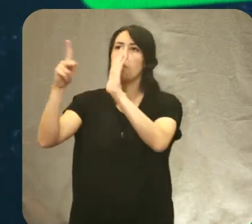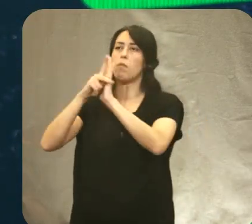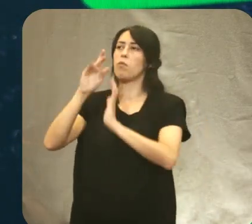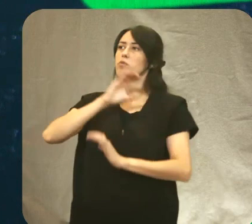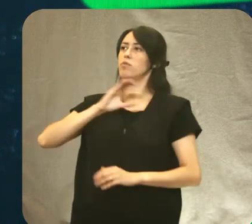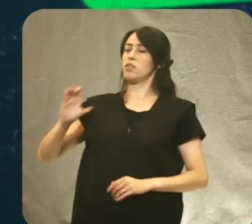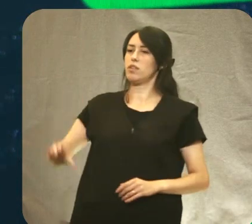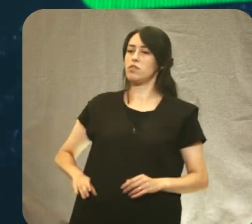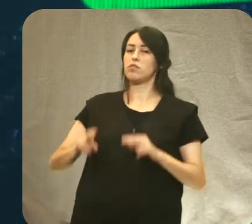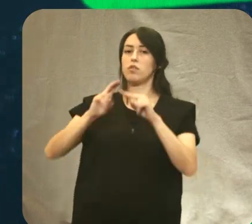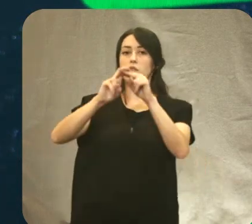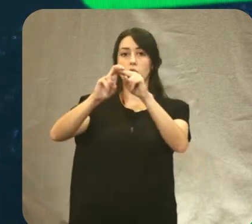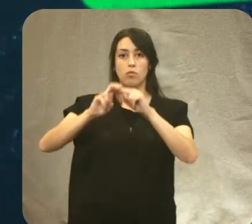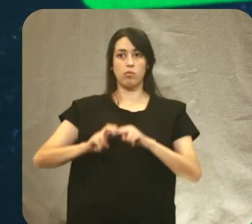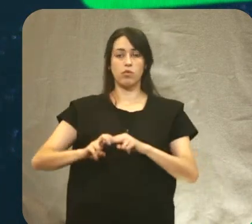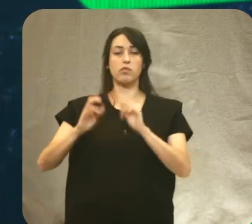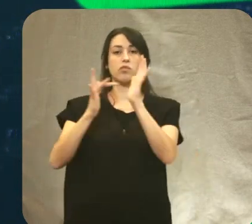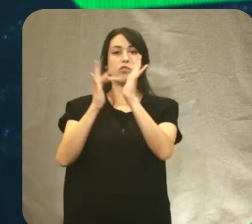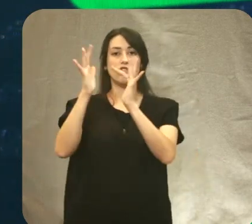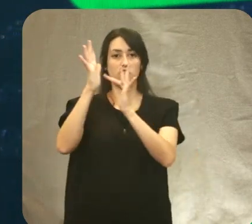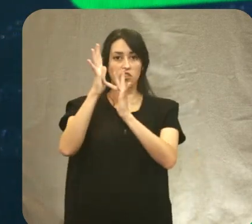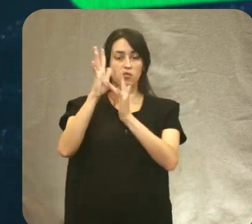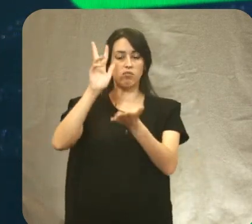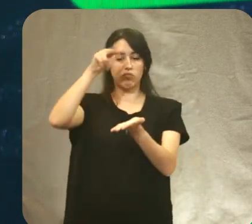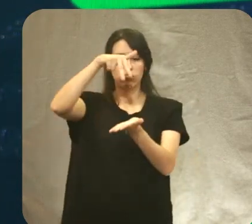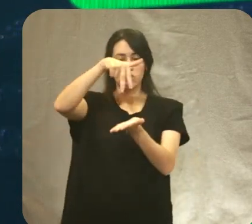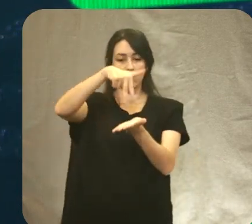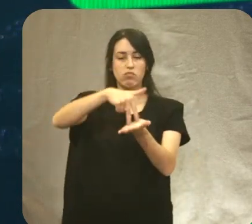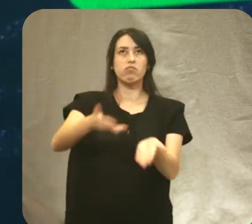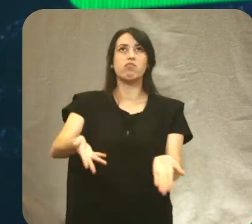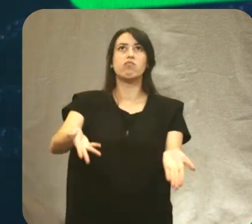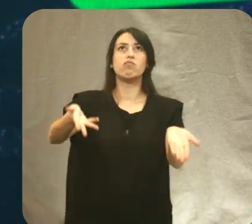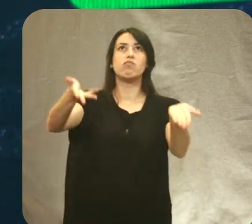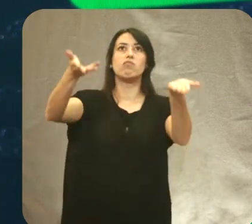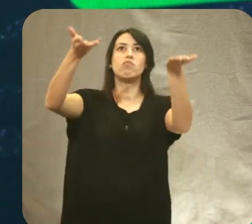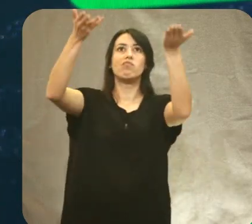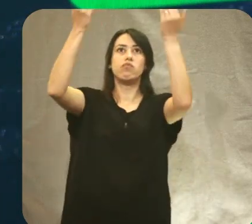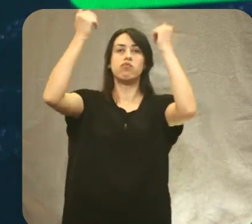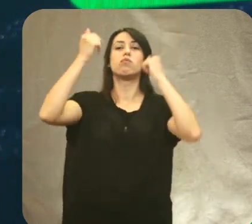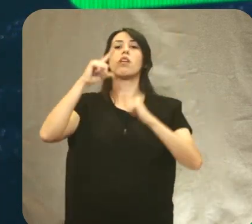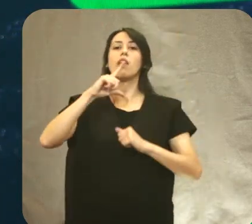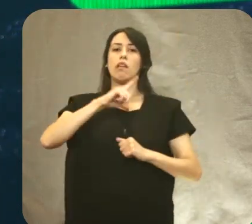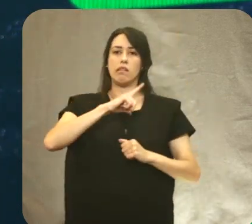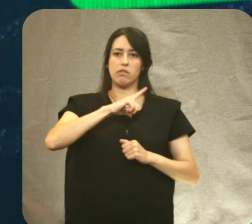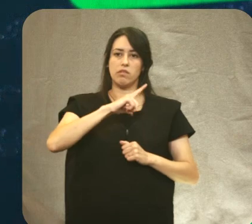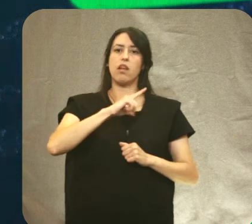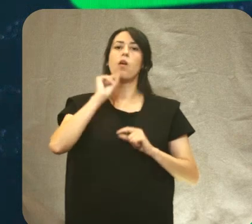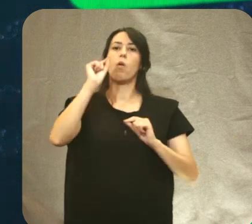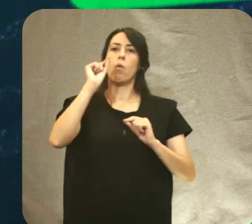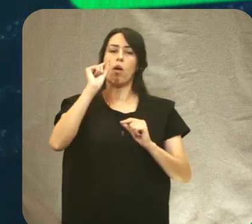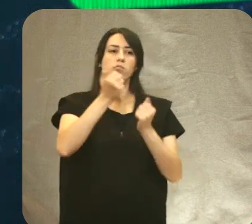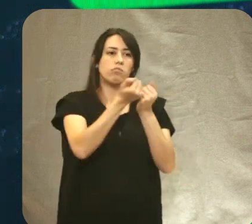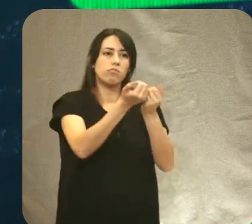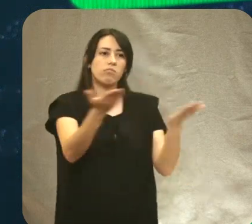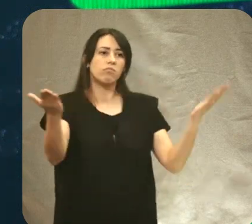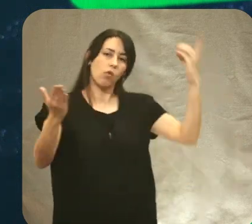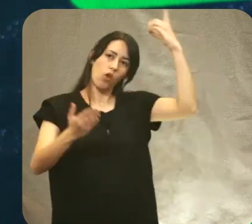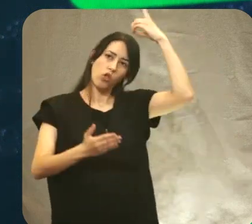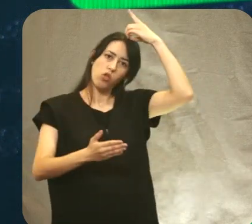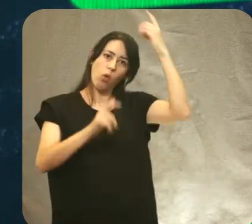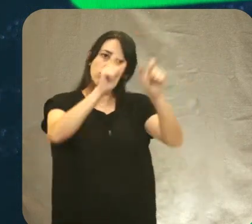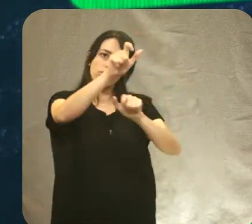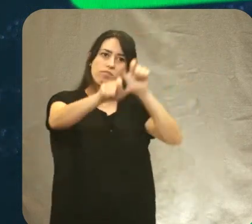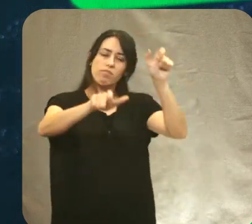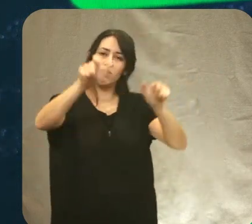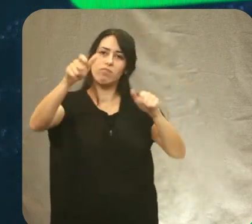foi dito: quando ele subiu em triunfo às alturas, levou cativo muitos prisioneiros e deu dons aos homens. O que